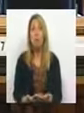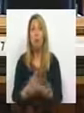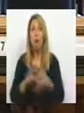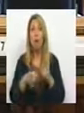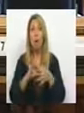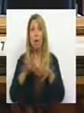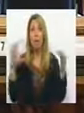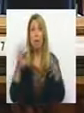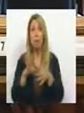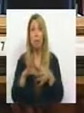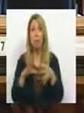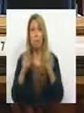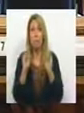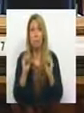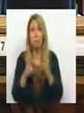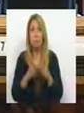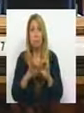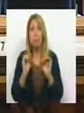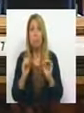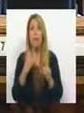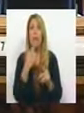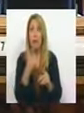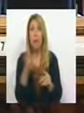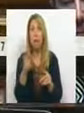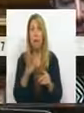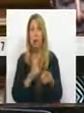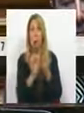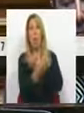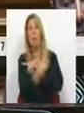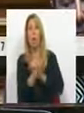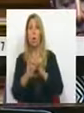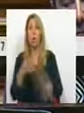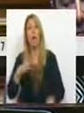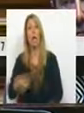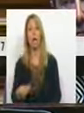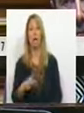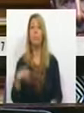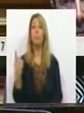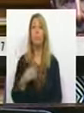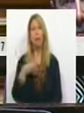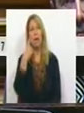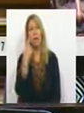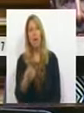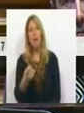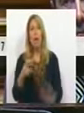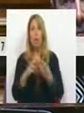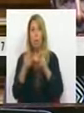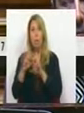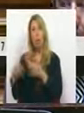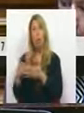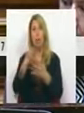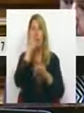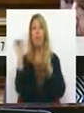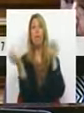sentido. Dizia mais, contraproducente àquilo que se quer. Nós temos identificado como um dos problemas do ordenamento florestal